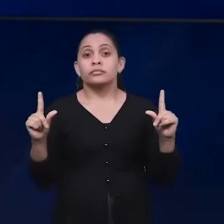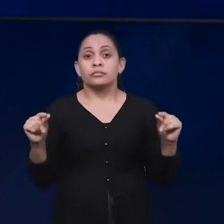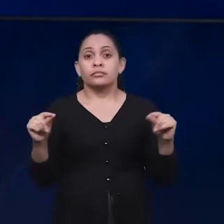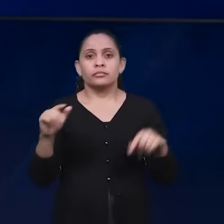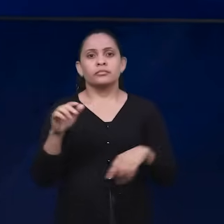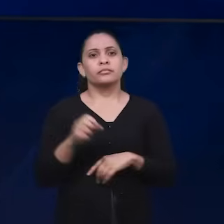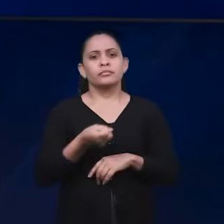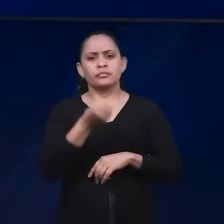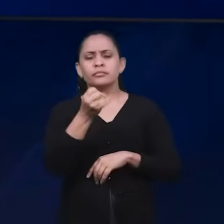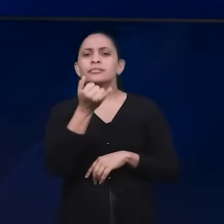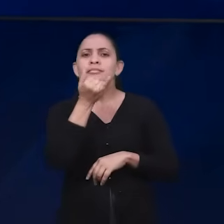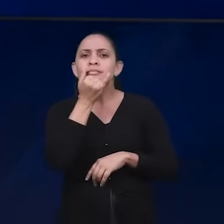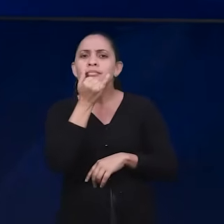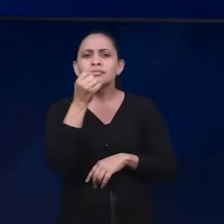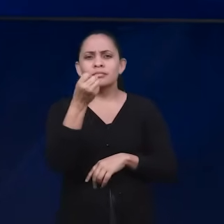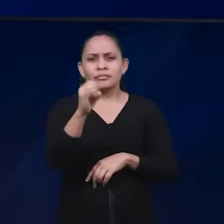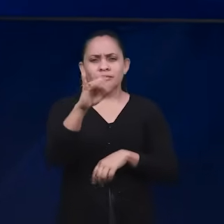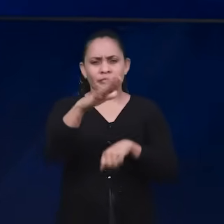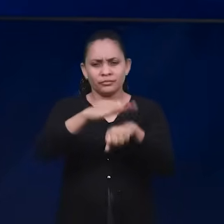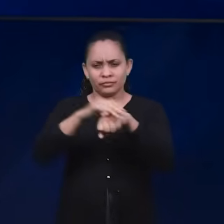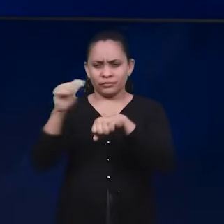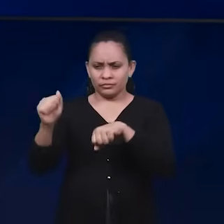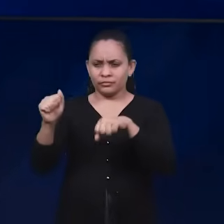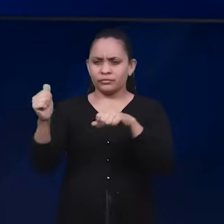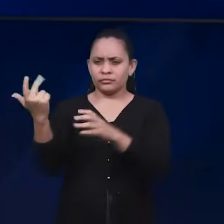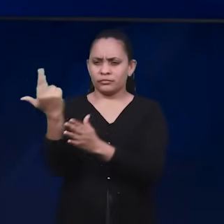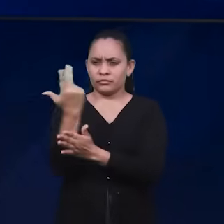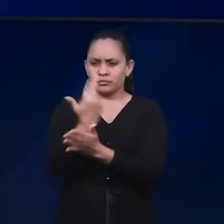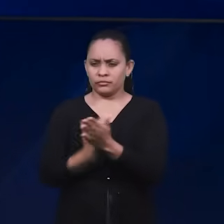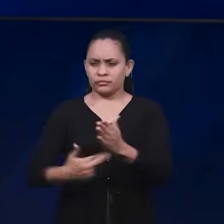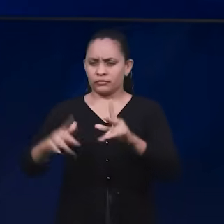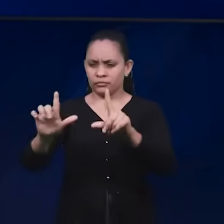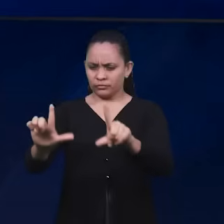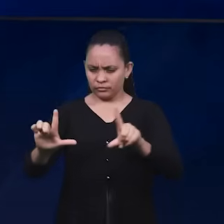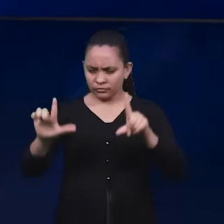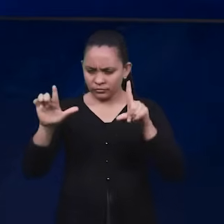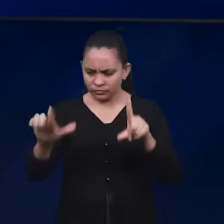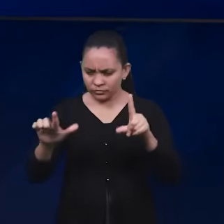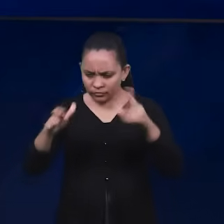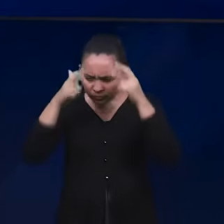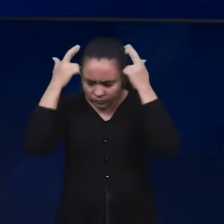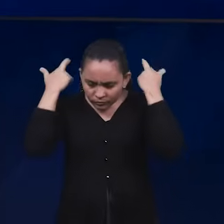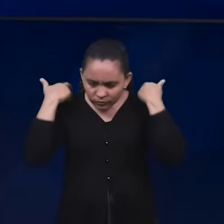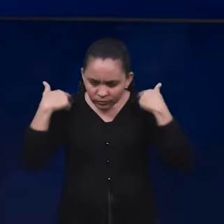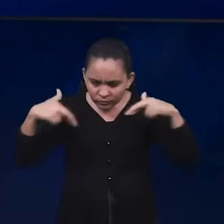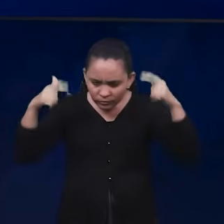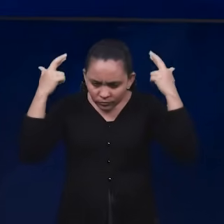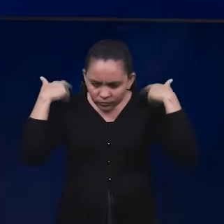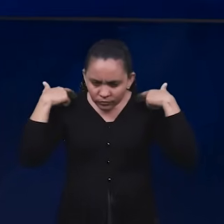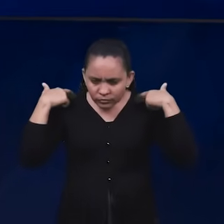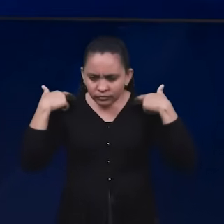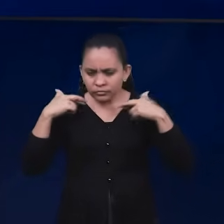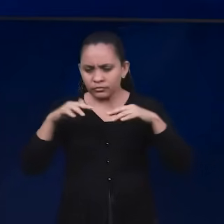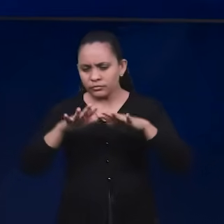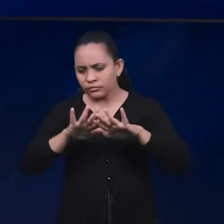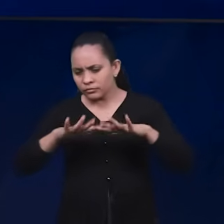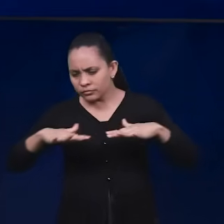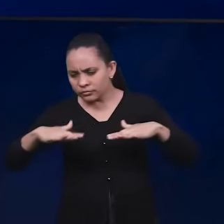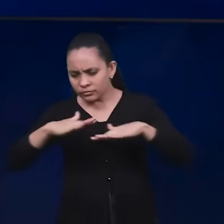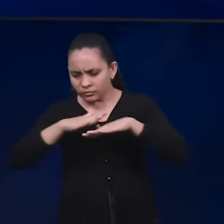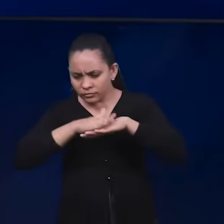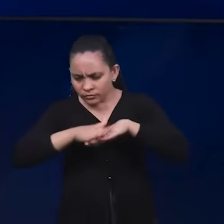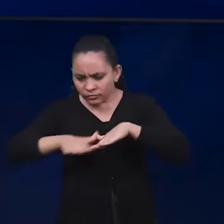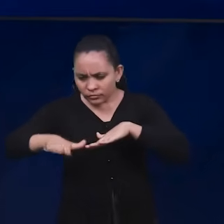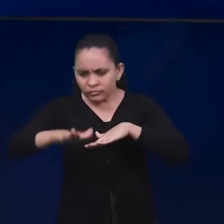a foto de um aprisco de ovelhas, você vai ver aquele aprisco de ovelhas feito de pedras. Elas faziam de